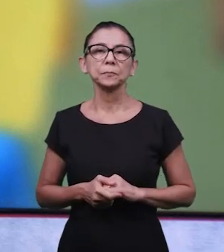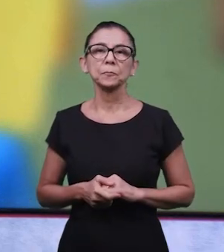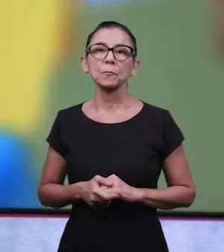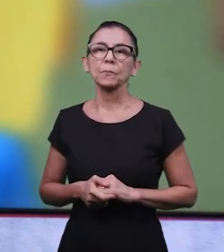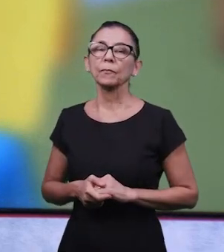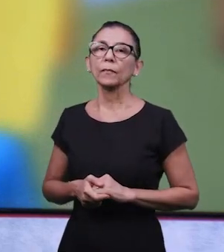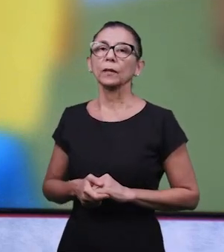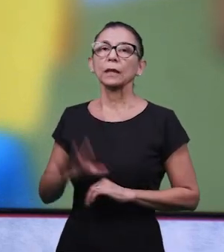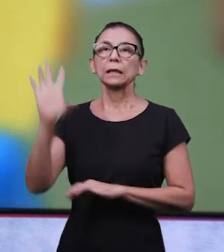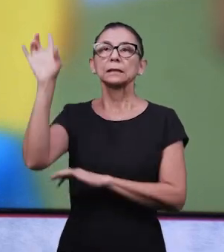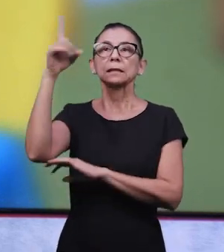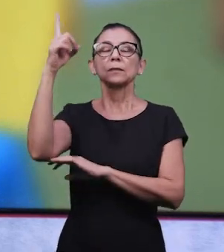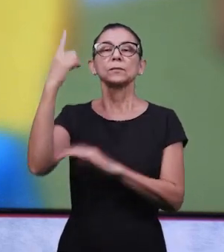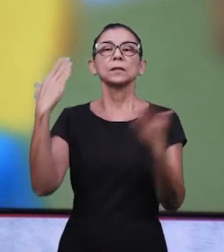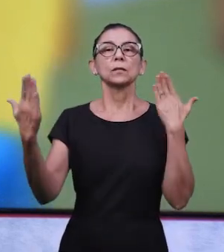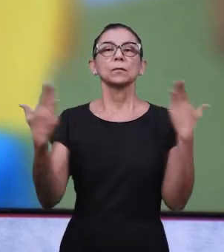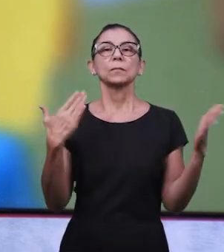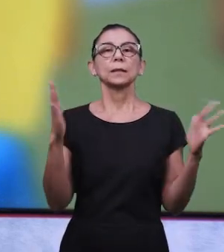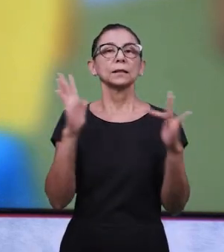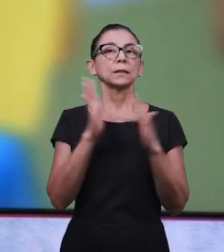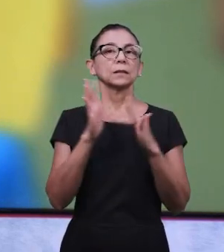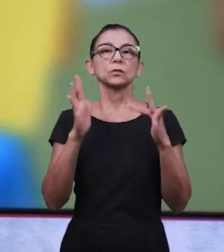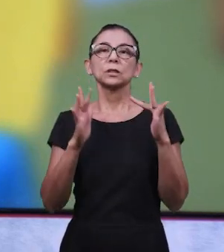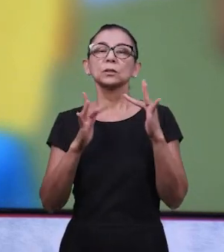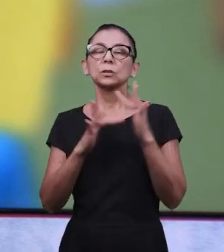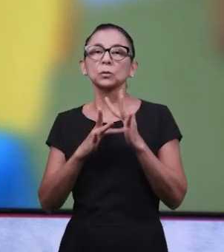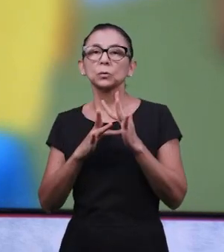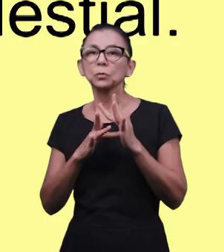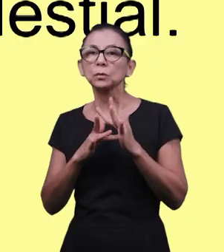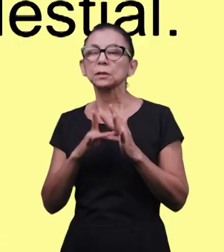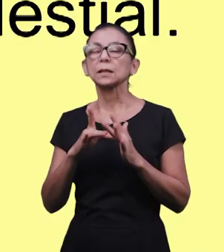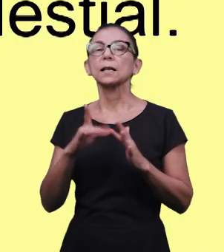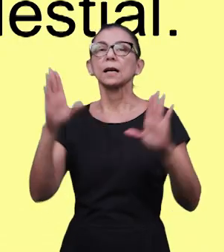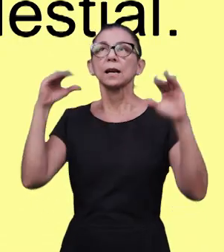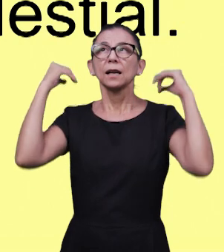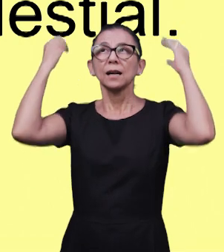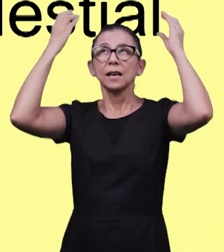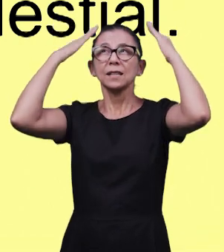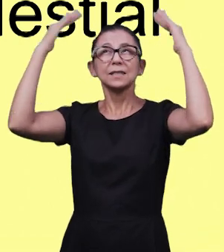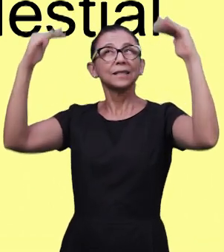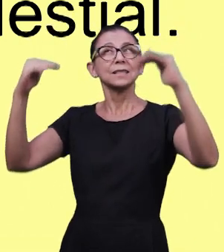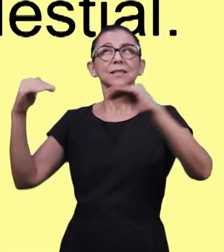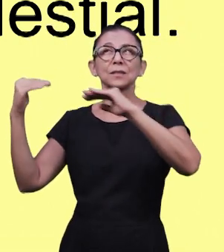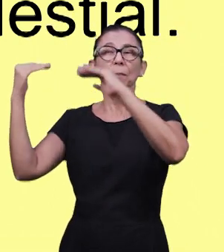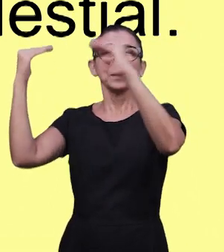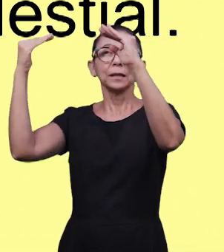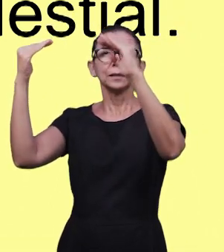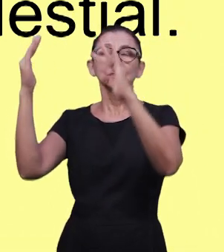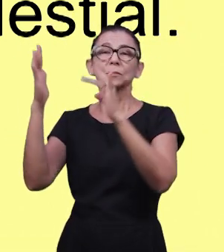sabem, valente é aquela pessoa forte, corajosa, que não tem medo.